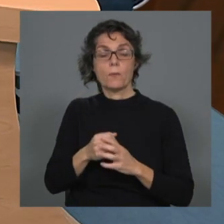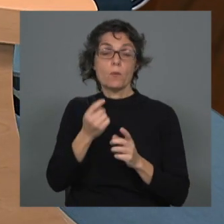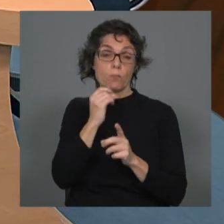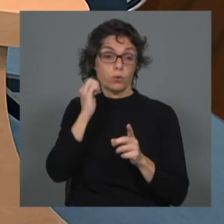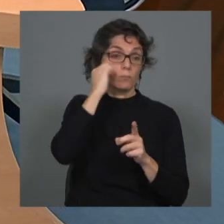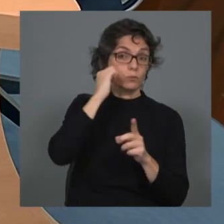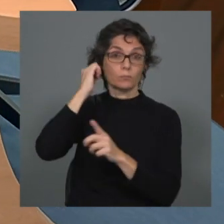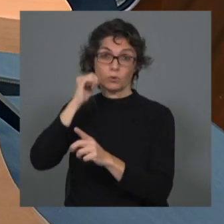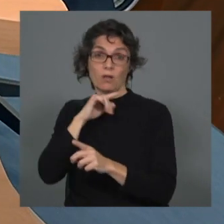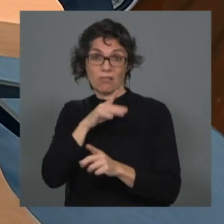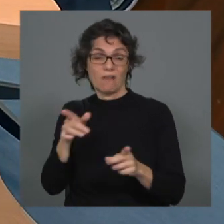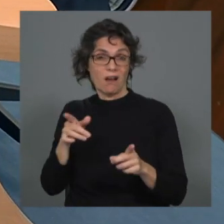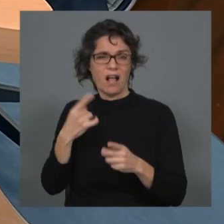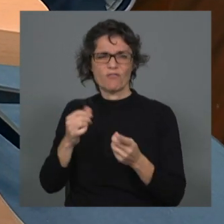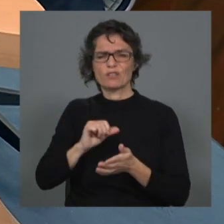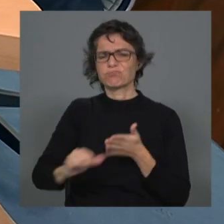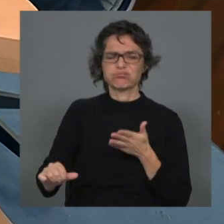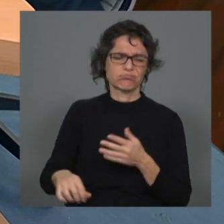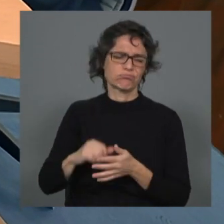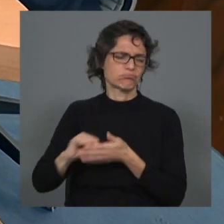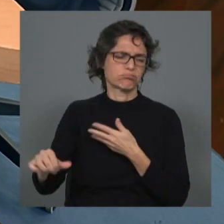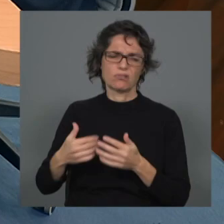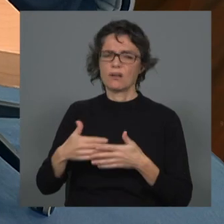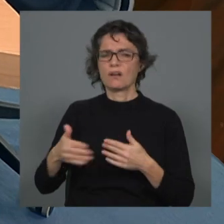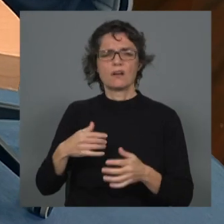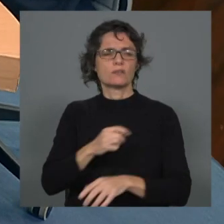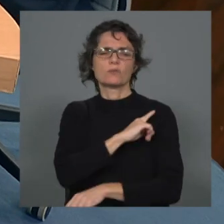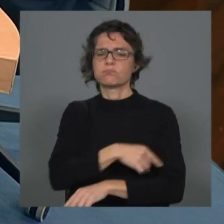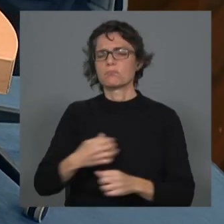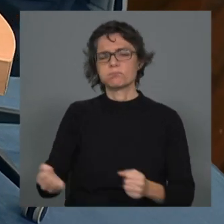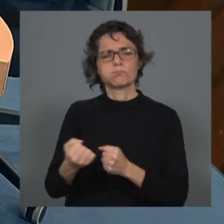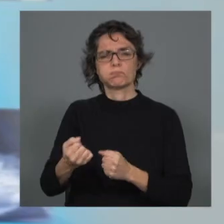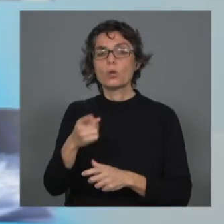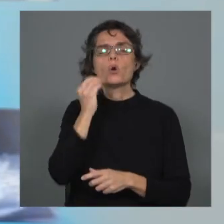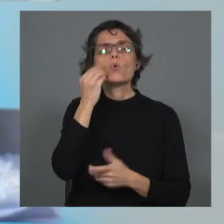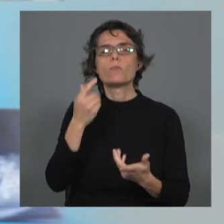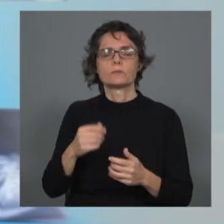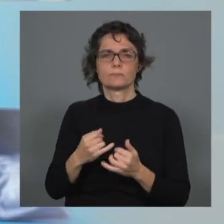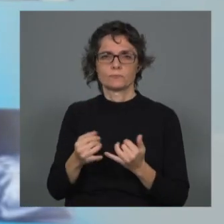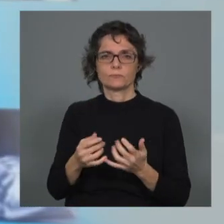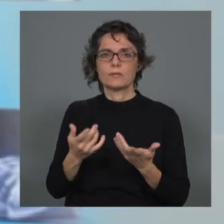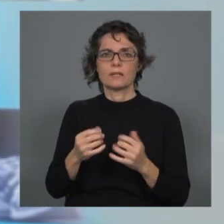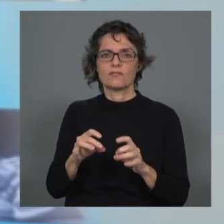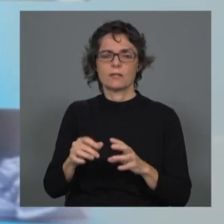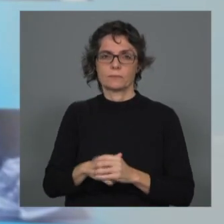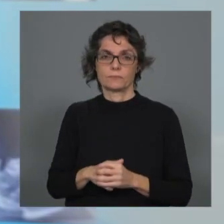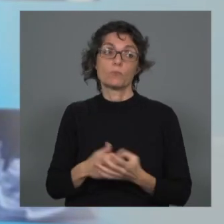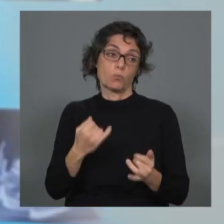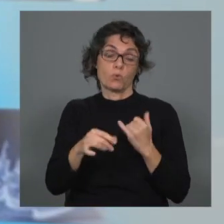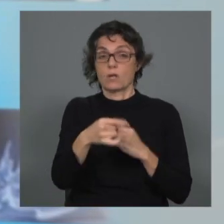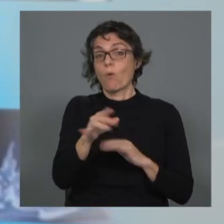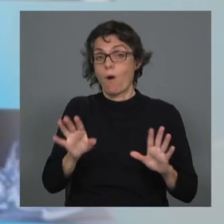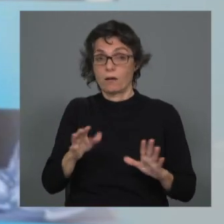algum sentimento de desistência, de impotência diante da própria pandemia. Esse risco existe. E existe, isto está muito